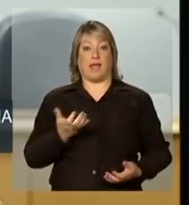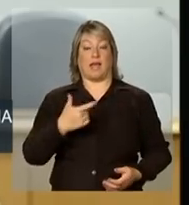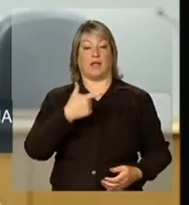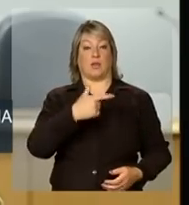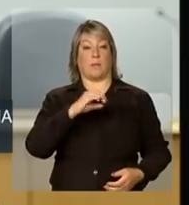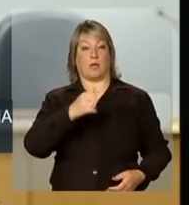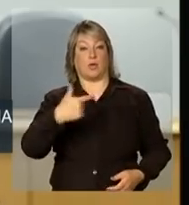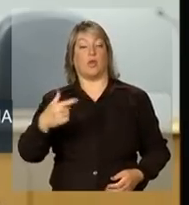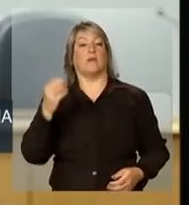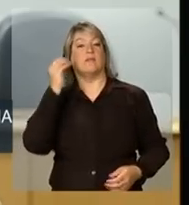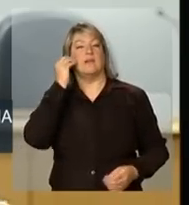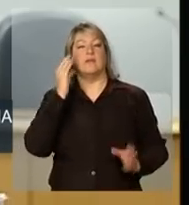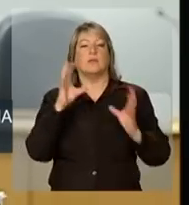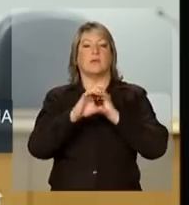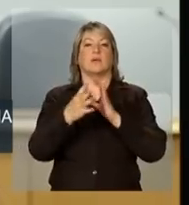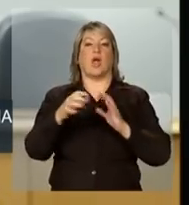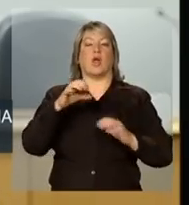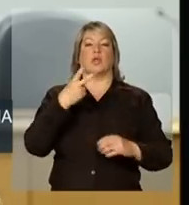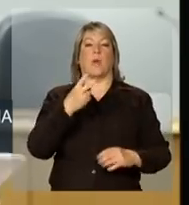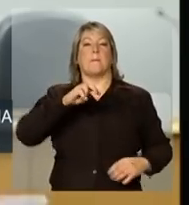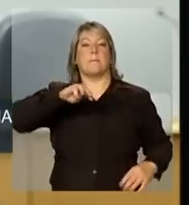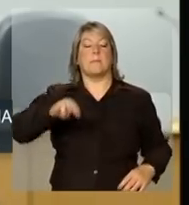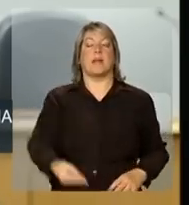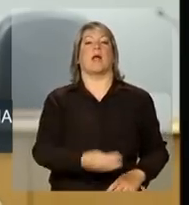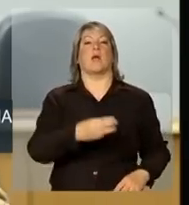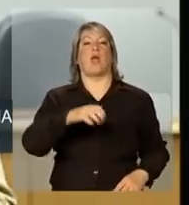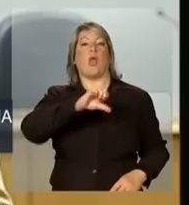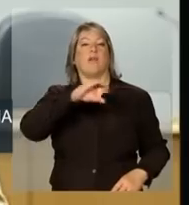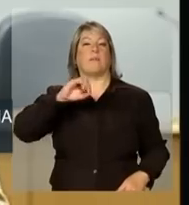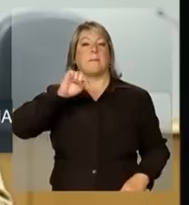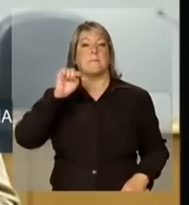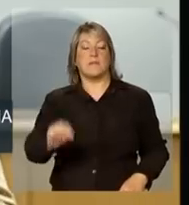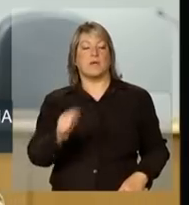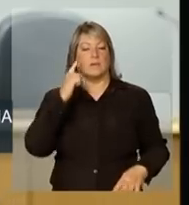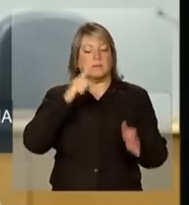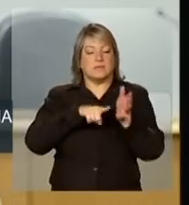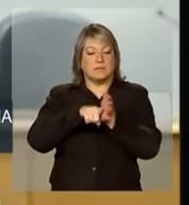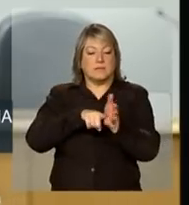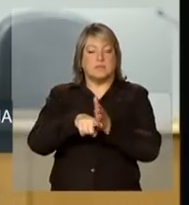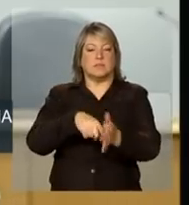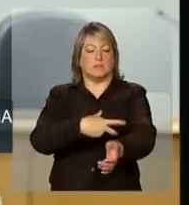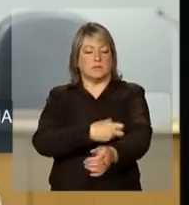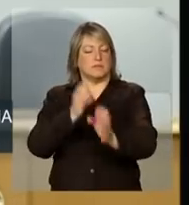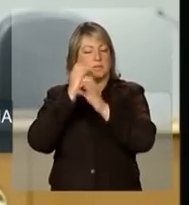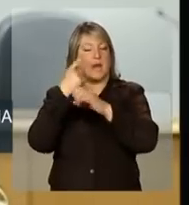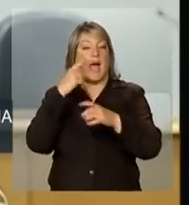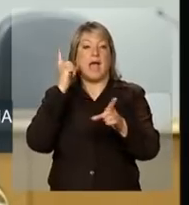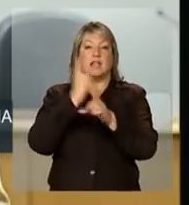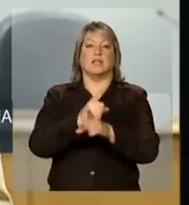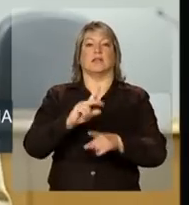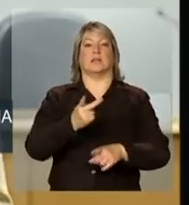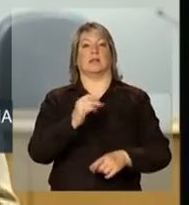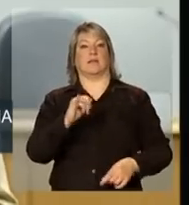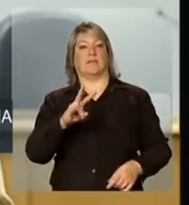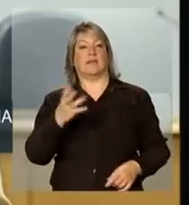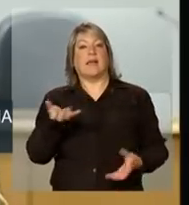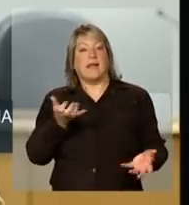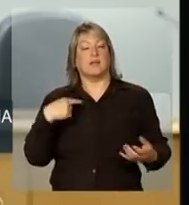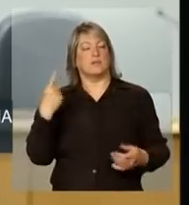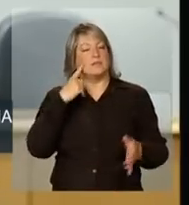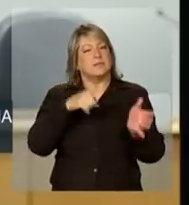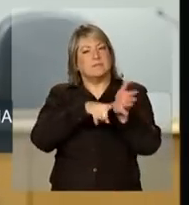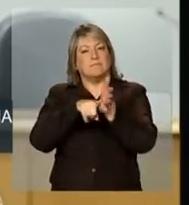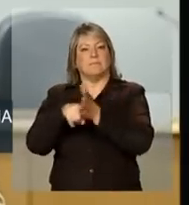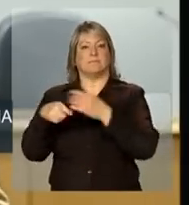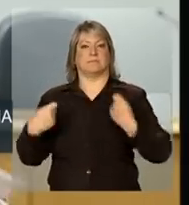com cerca de 2. 900.000 exames apenas para a detecção do HIV durante os 10